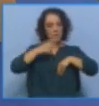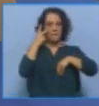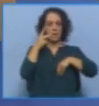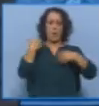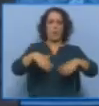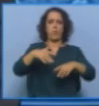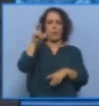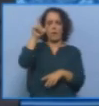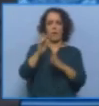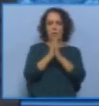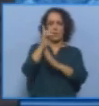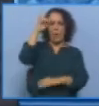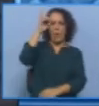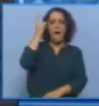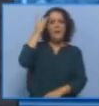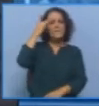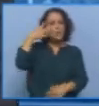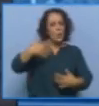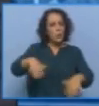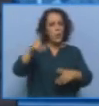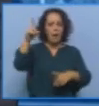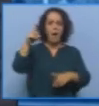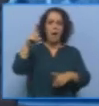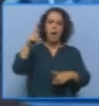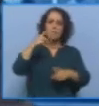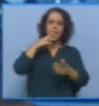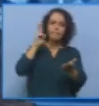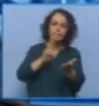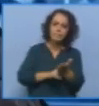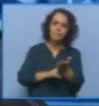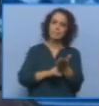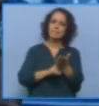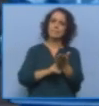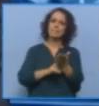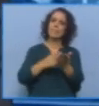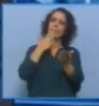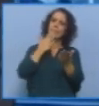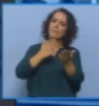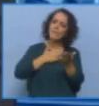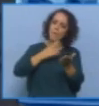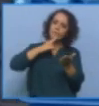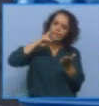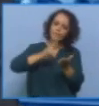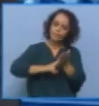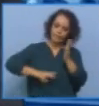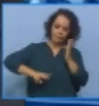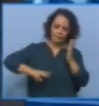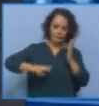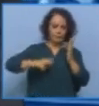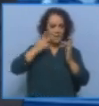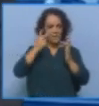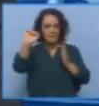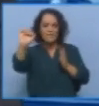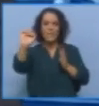maravilhosa Deus ter descido tão baixo para nos fazer subir tão alto. Tão alto. E com a sua própria